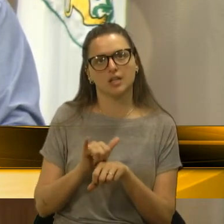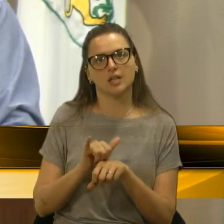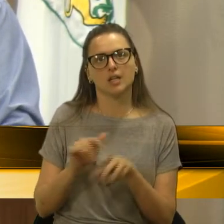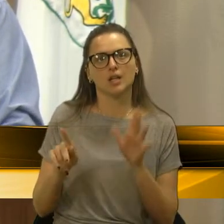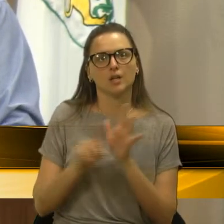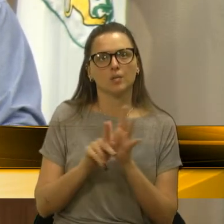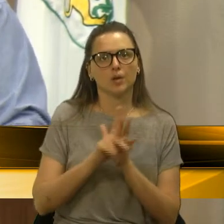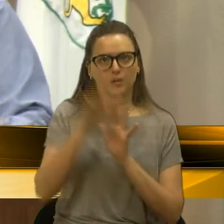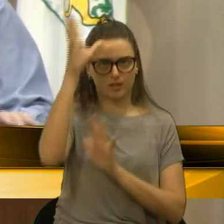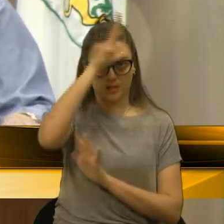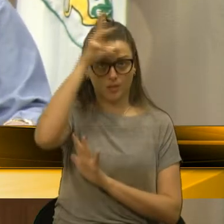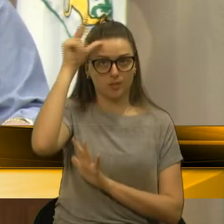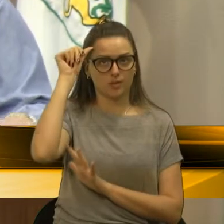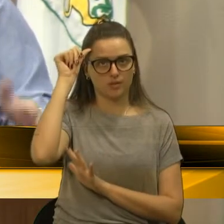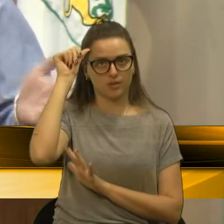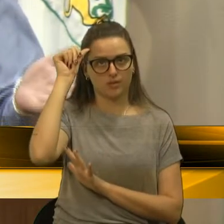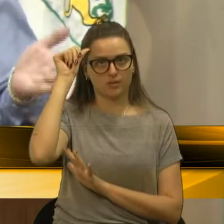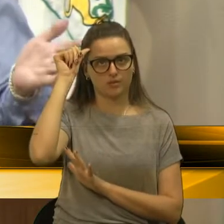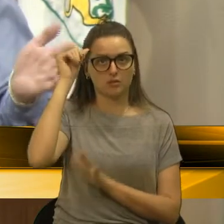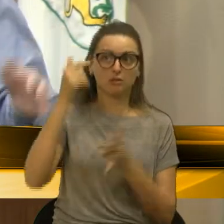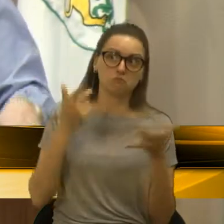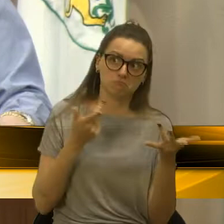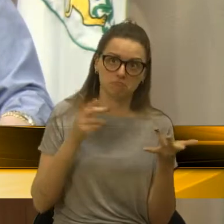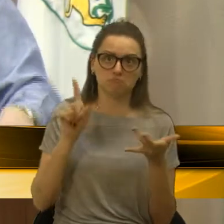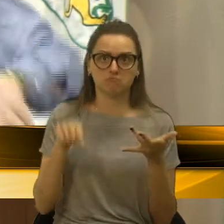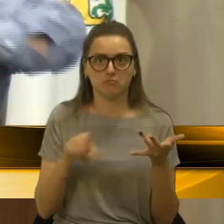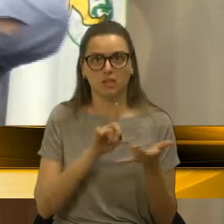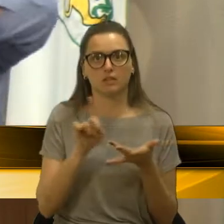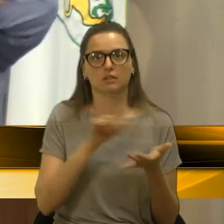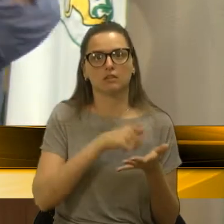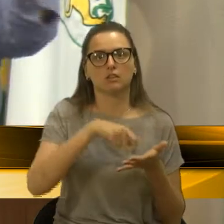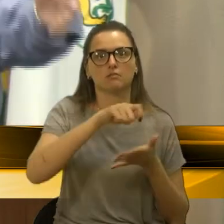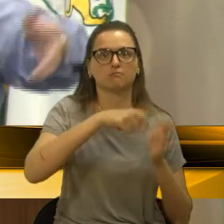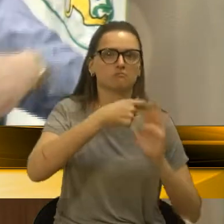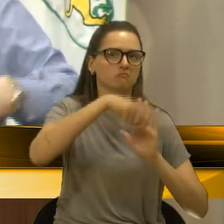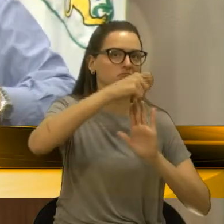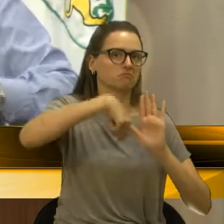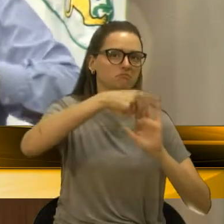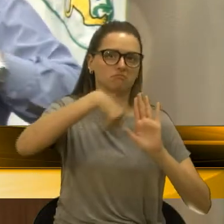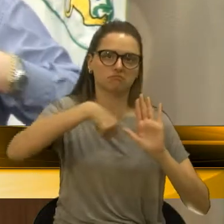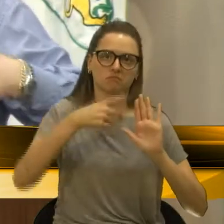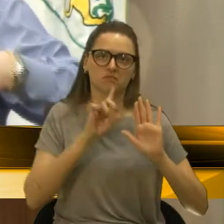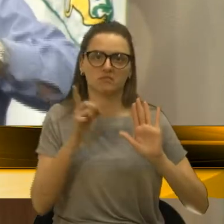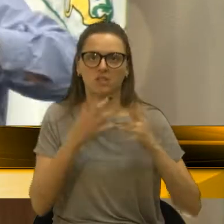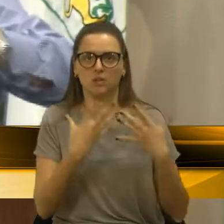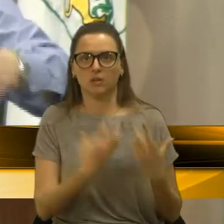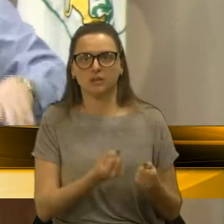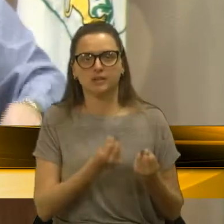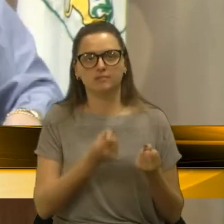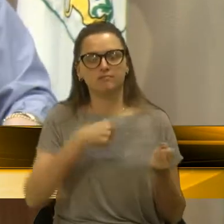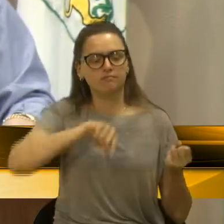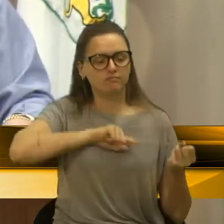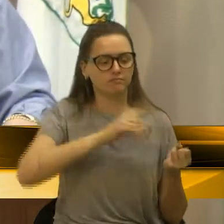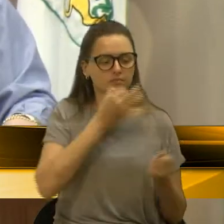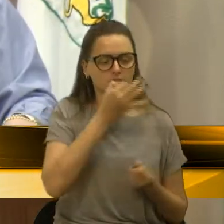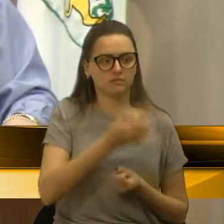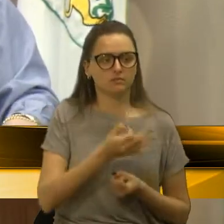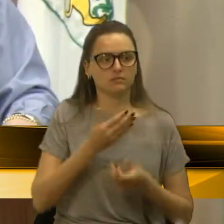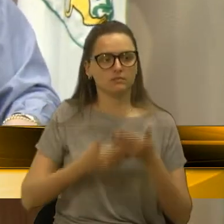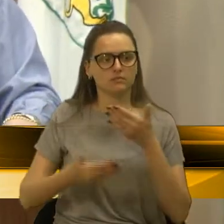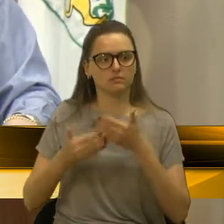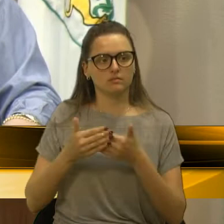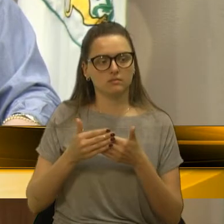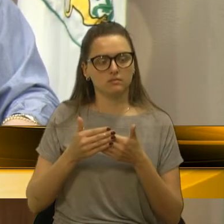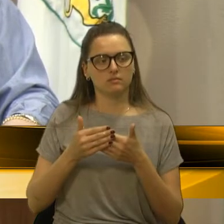Prefeitura Municipal é vetar, ou na totalidade, ou vetar alguns artigos, sei lá, dos que foram